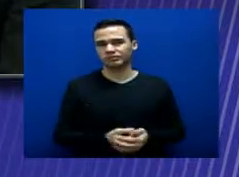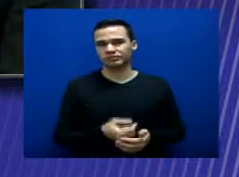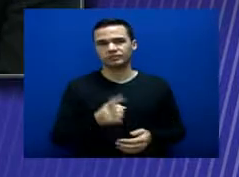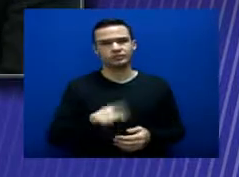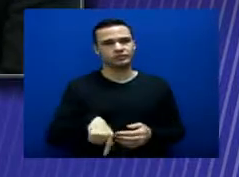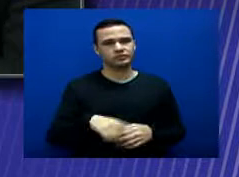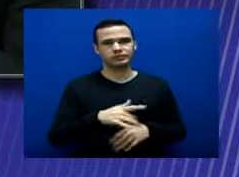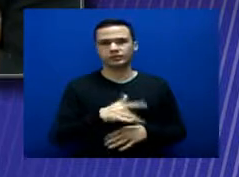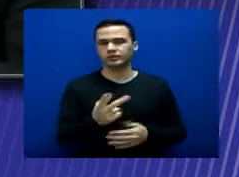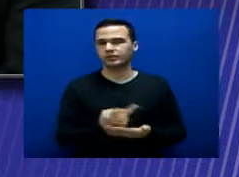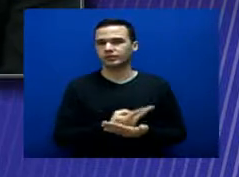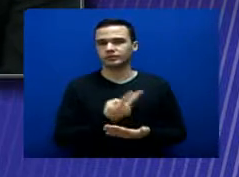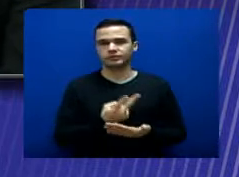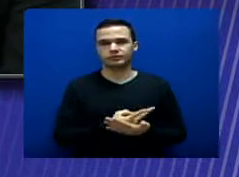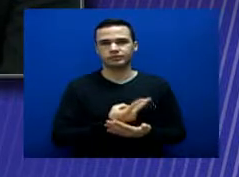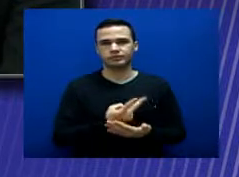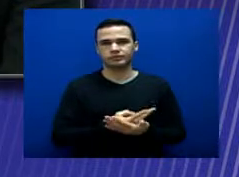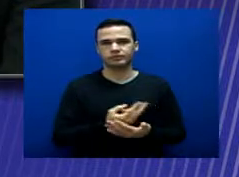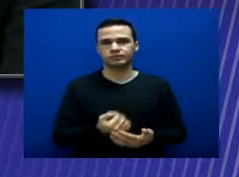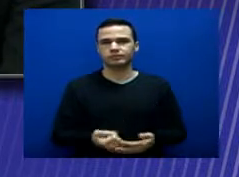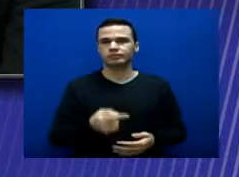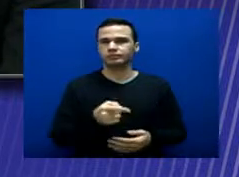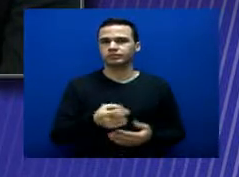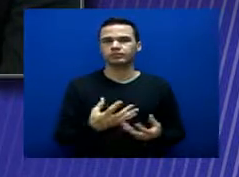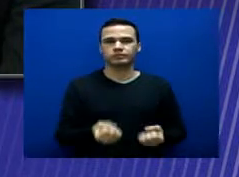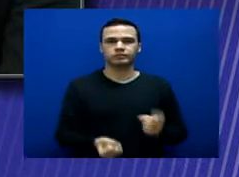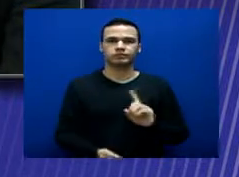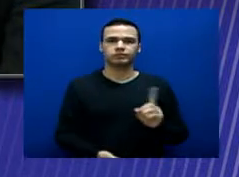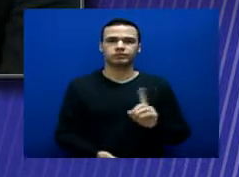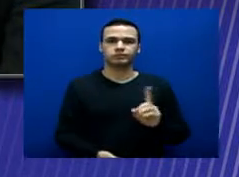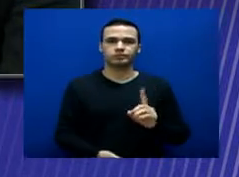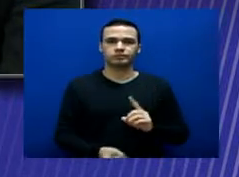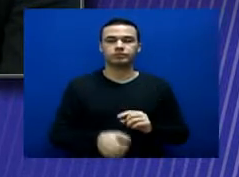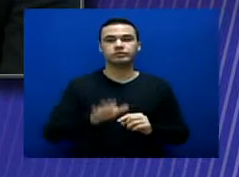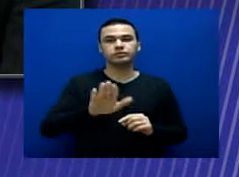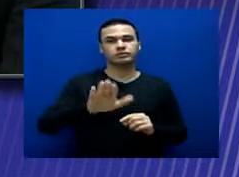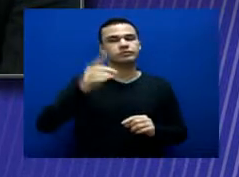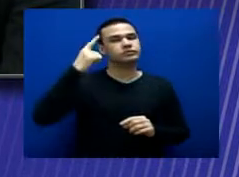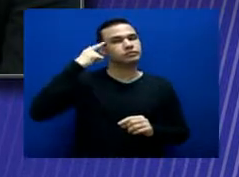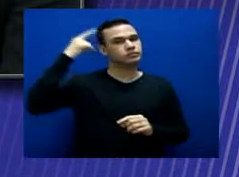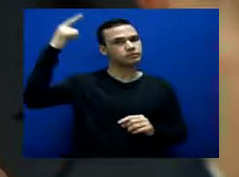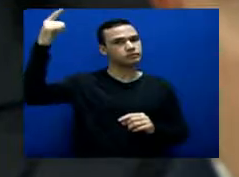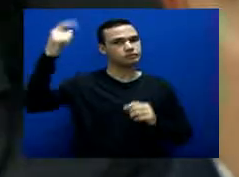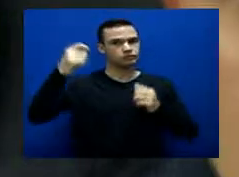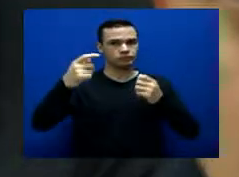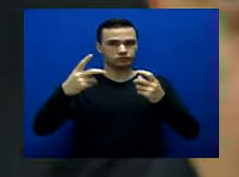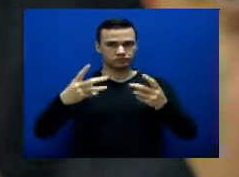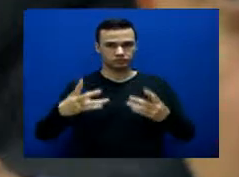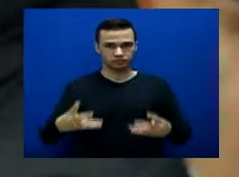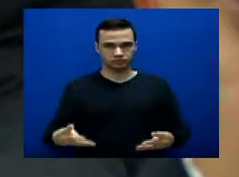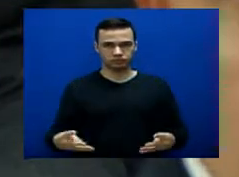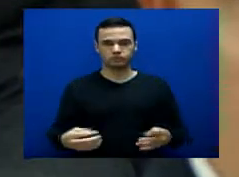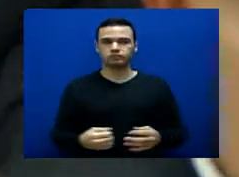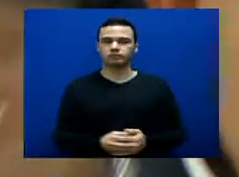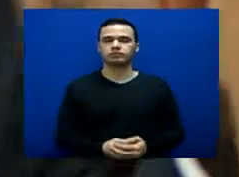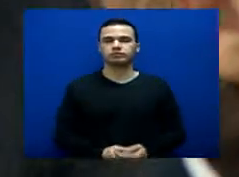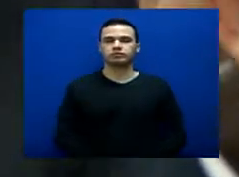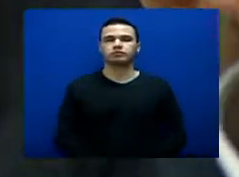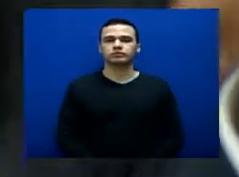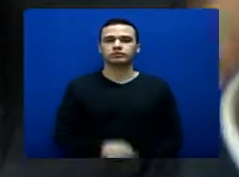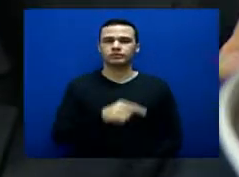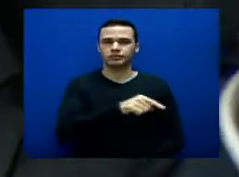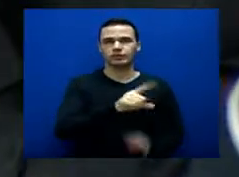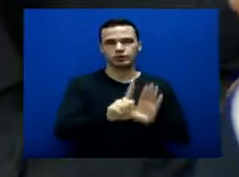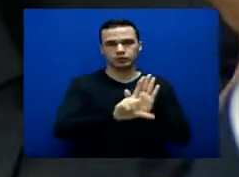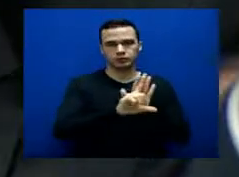de uma absurdidade. Nós testemunha que isso não que não tem cabimento. Então, deixa eu lembrar, Vossa Excelência, que essa